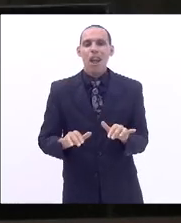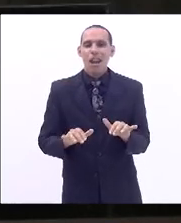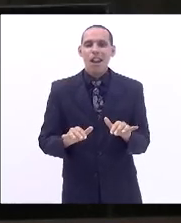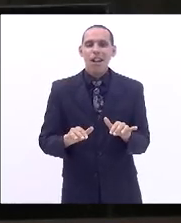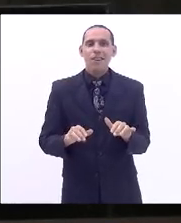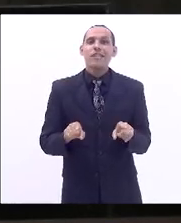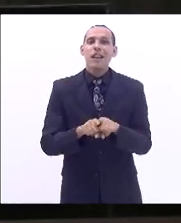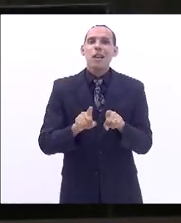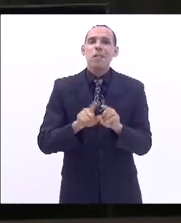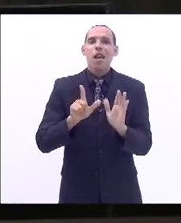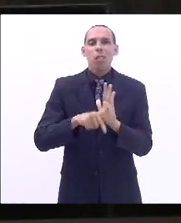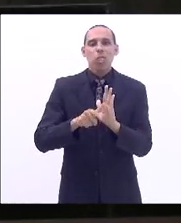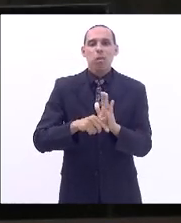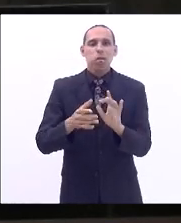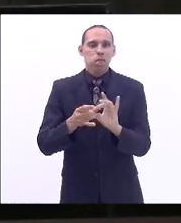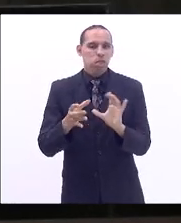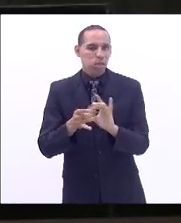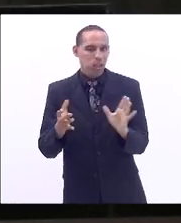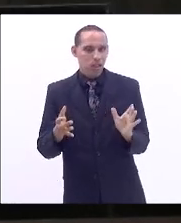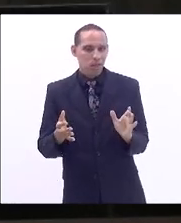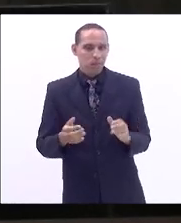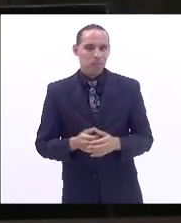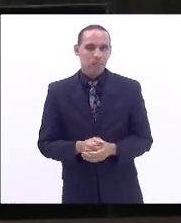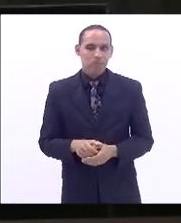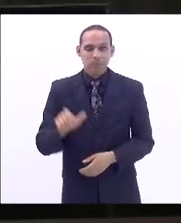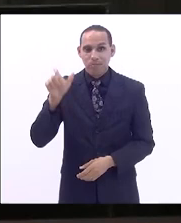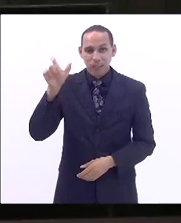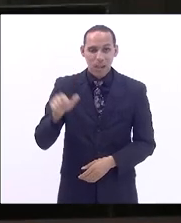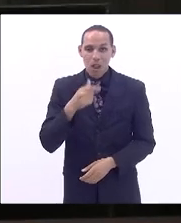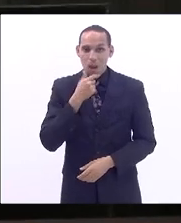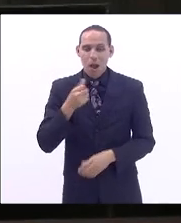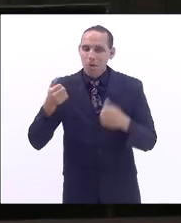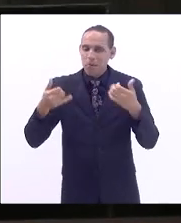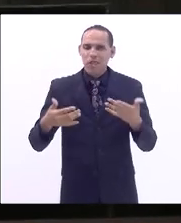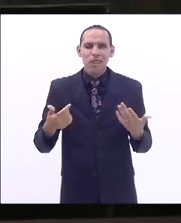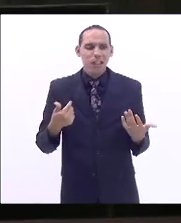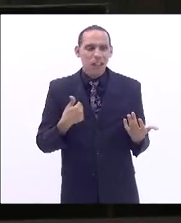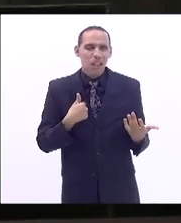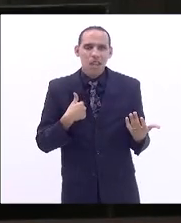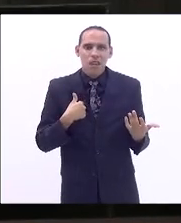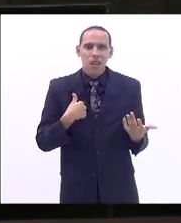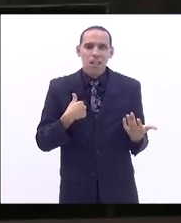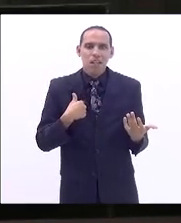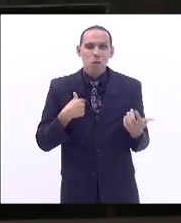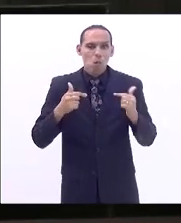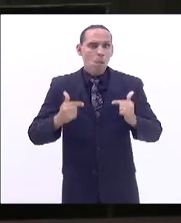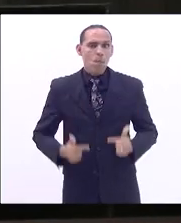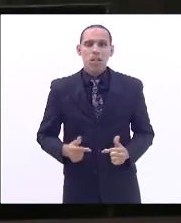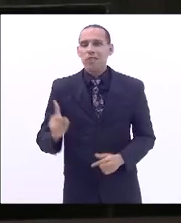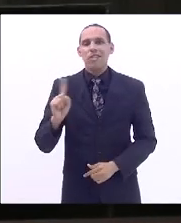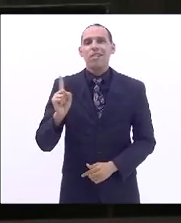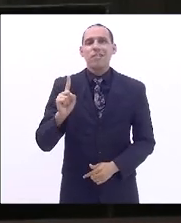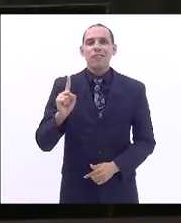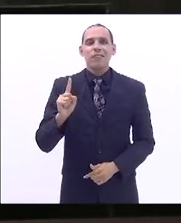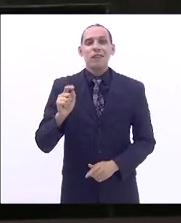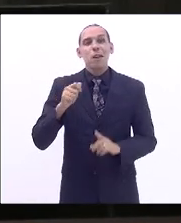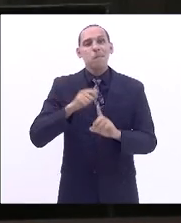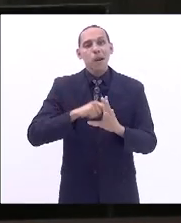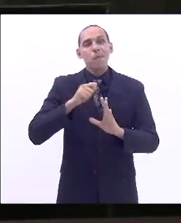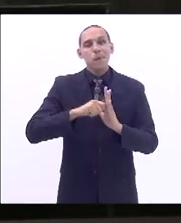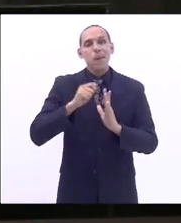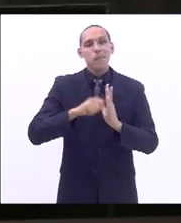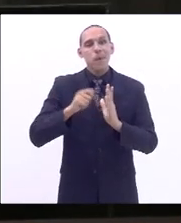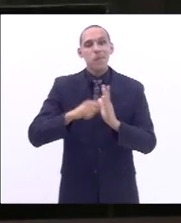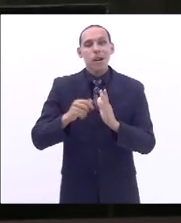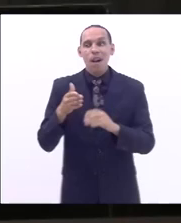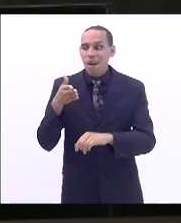ainda atrasou a sua soltura e ele diz eu ainda não sou inocente todo mês vou ter